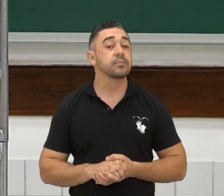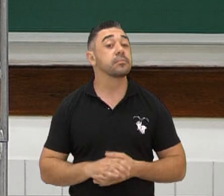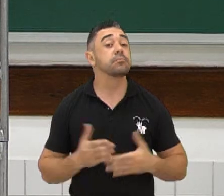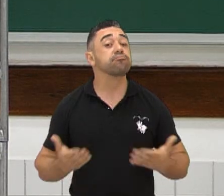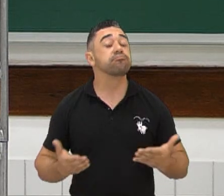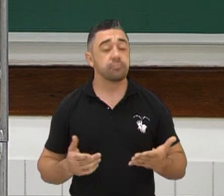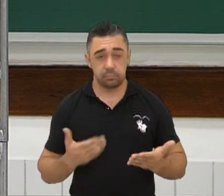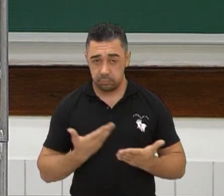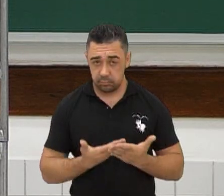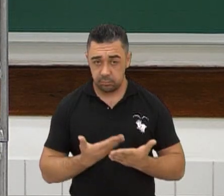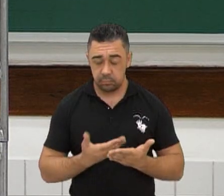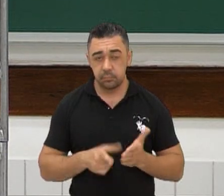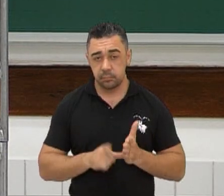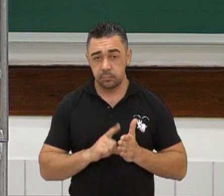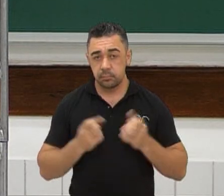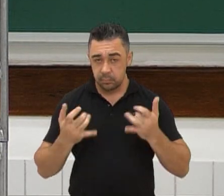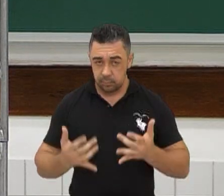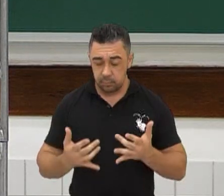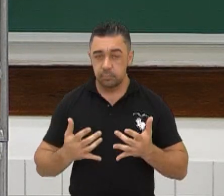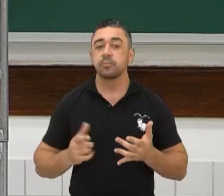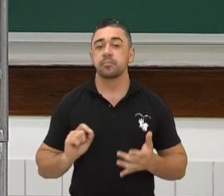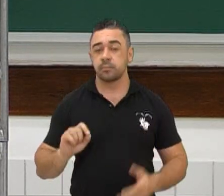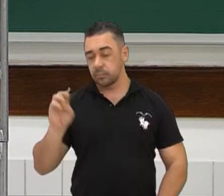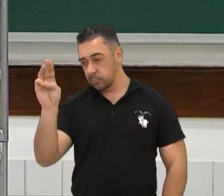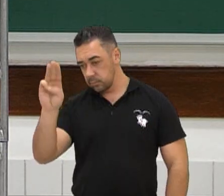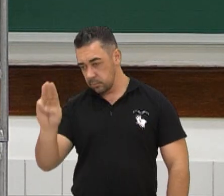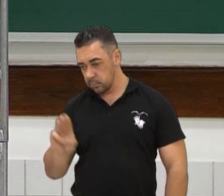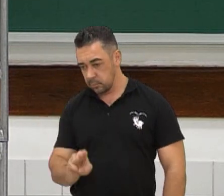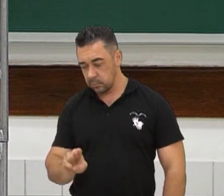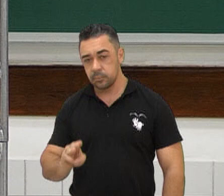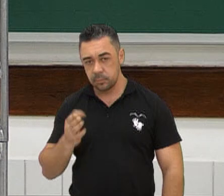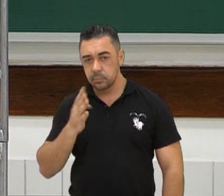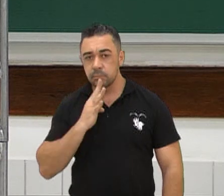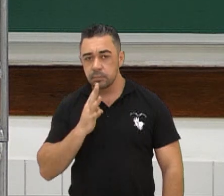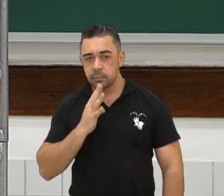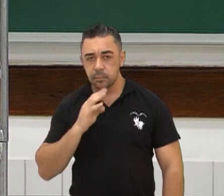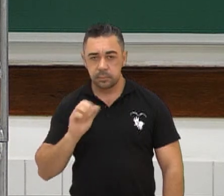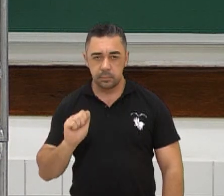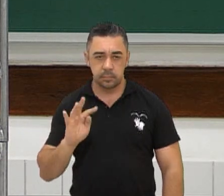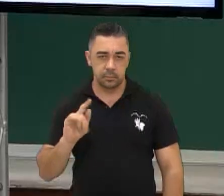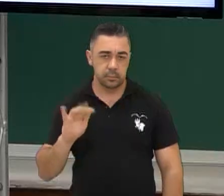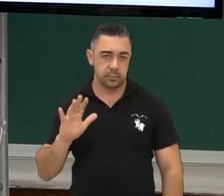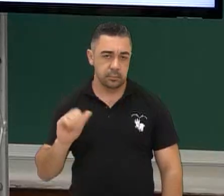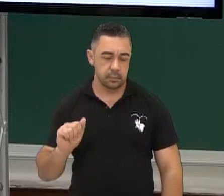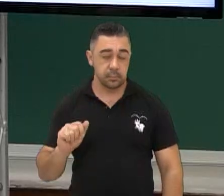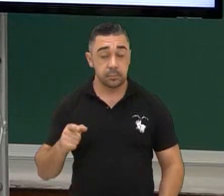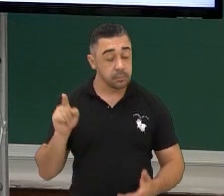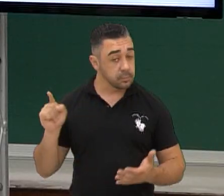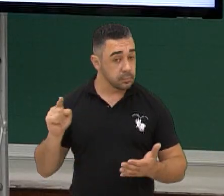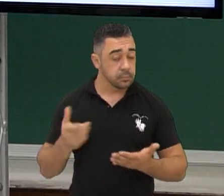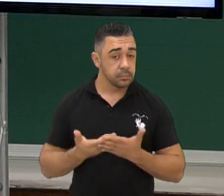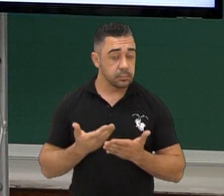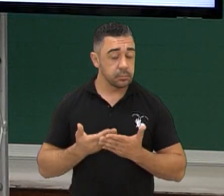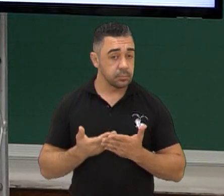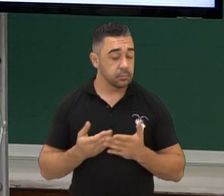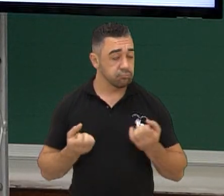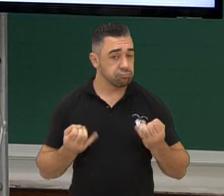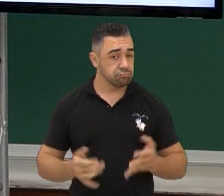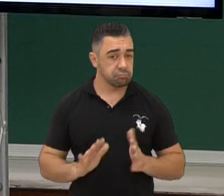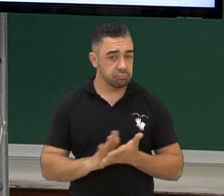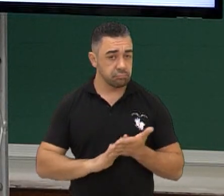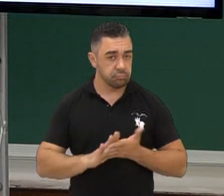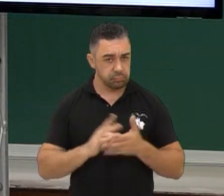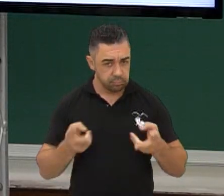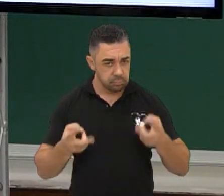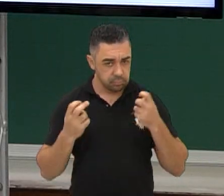Aí, gente, na aula passada a gente comentou da Mata Atlântica. Então, Mata Atlântica você já sabia. Nessa aula, apareceu ali e eu não comentei nada. Vamos ver